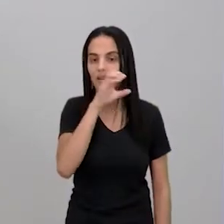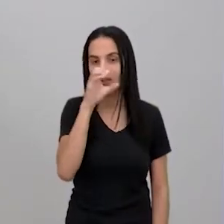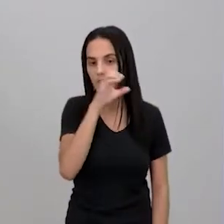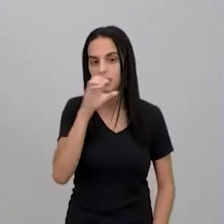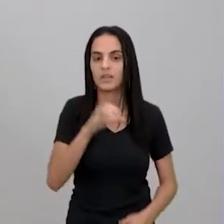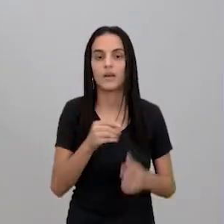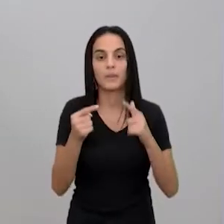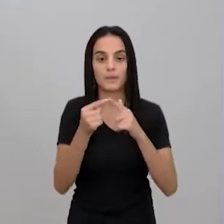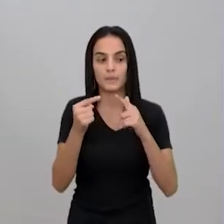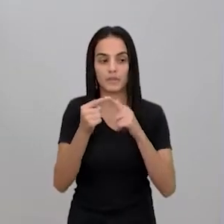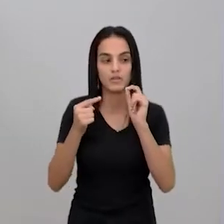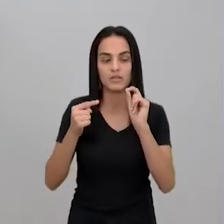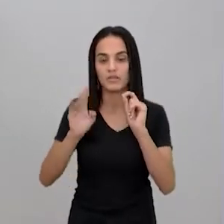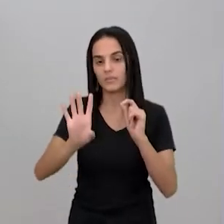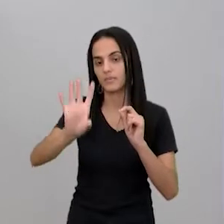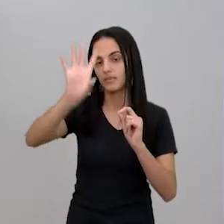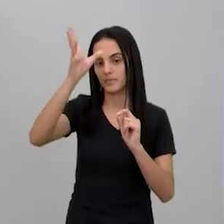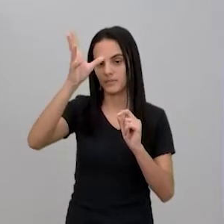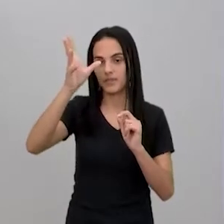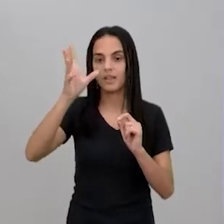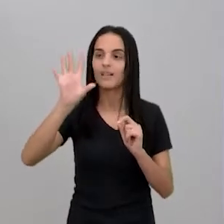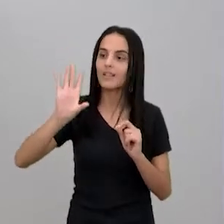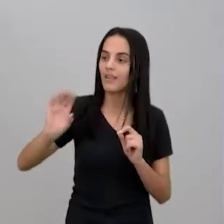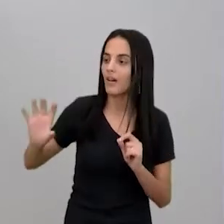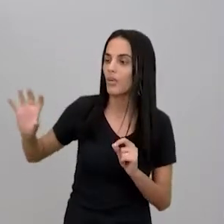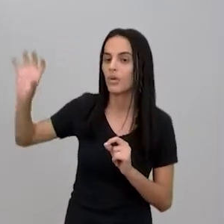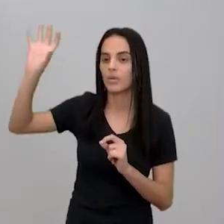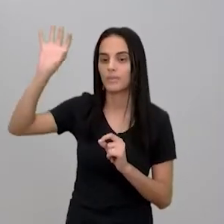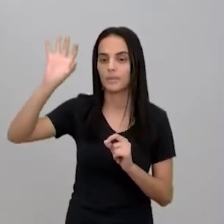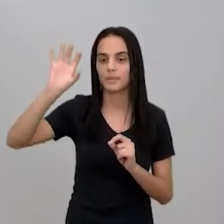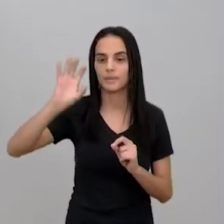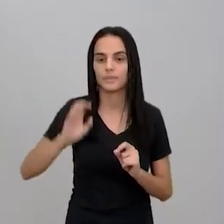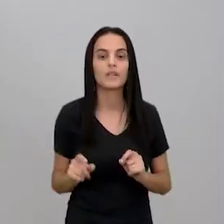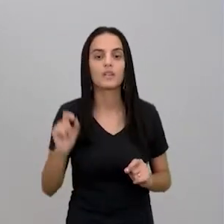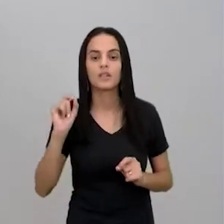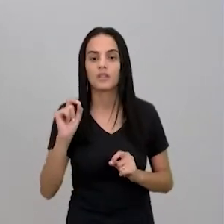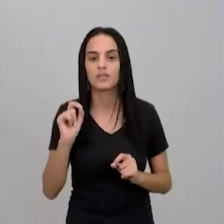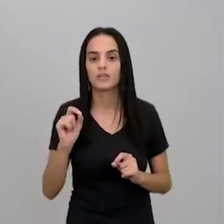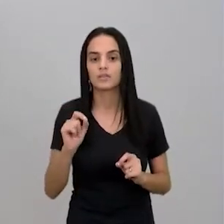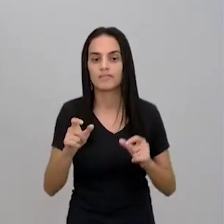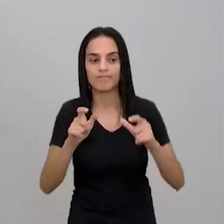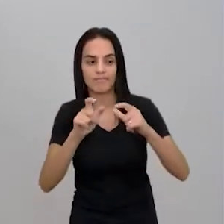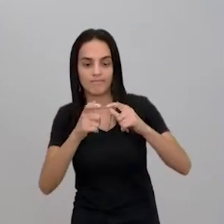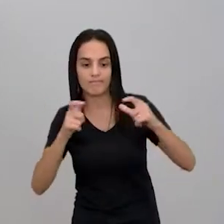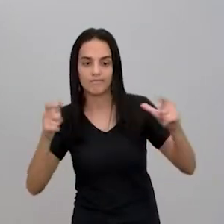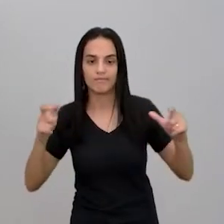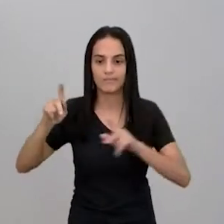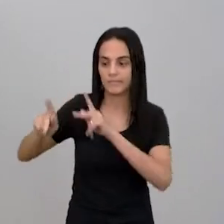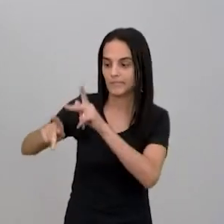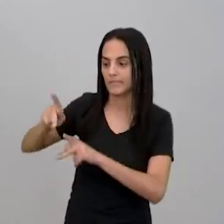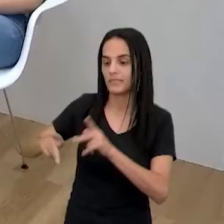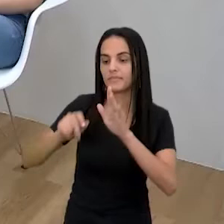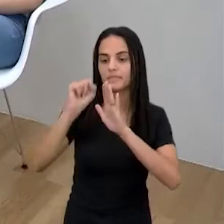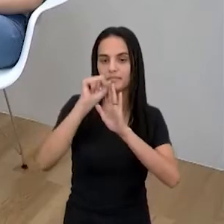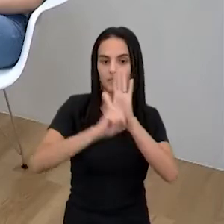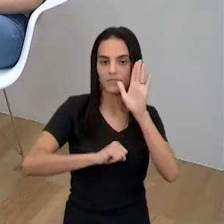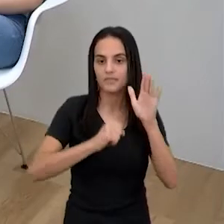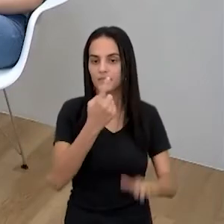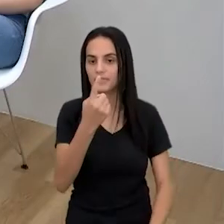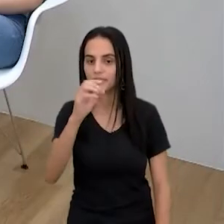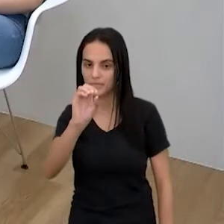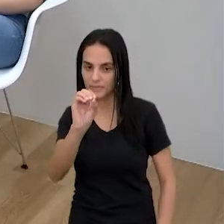com essa vertente que você traz, que é a tecnologia. Porque na medida que eu preciso cada vez de mais e mais excedentes, eu preciso também